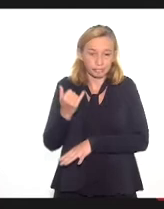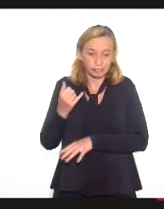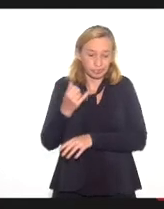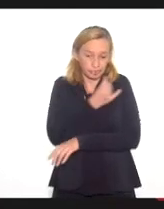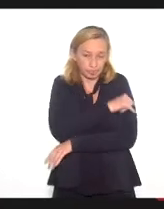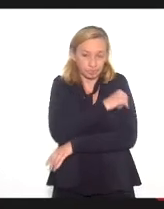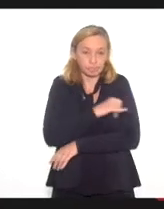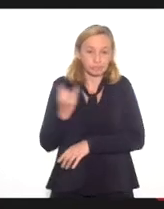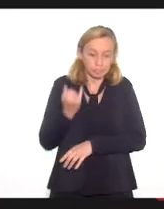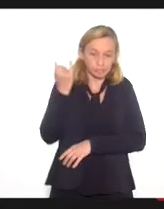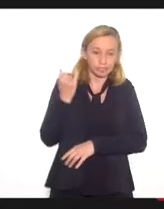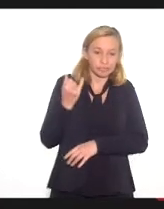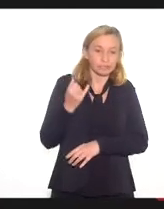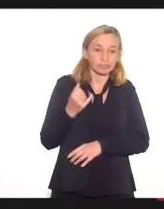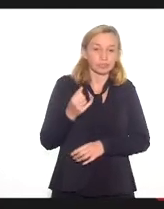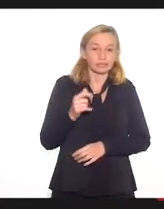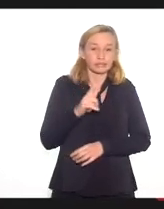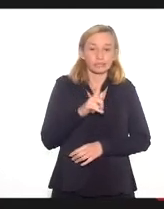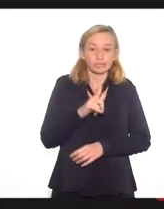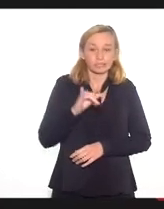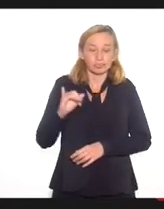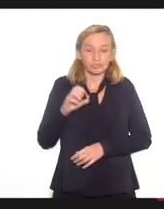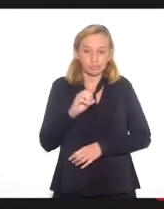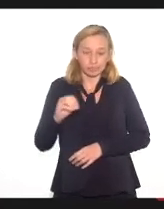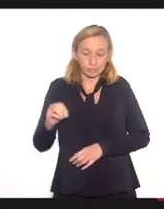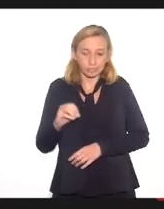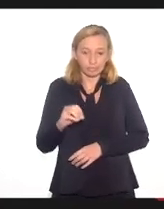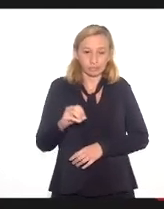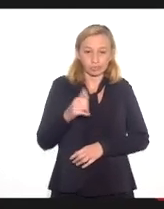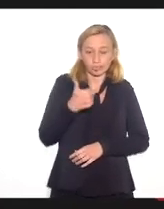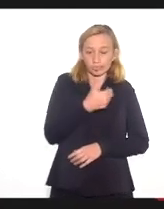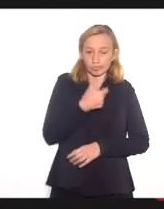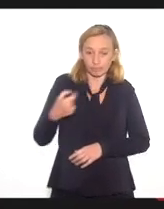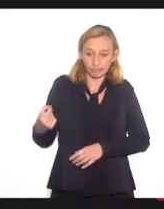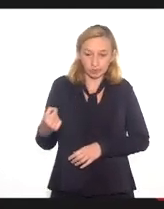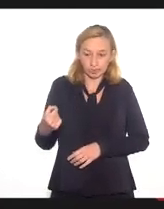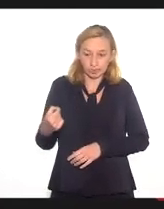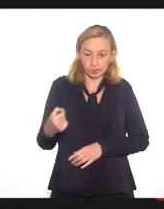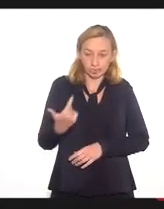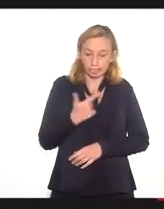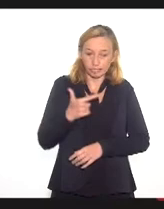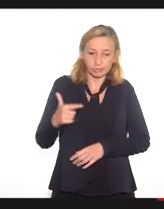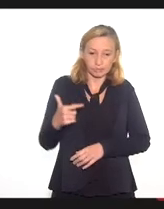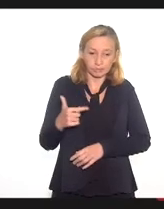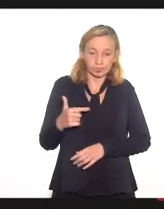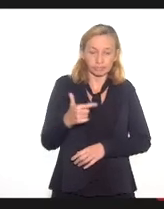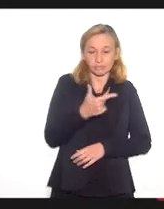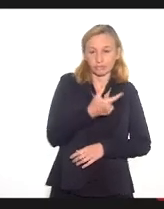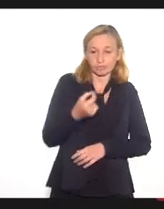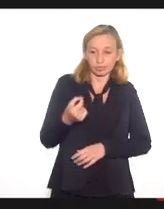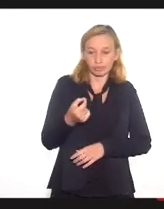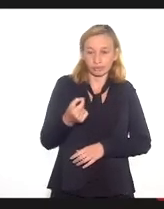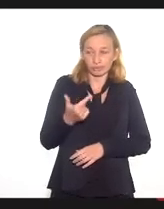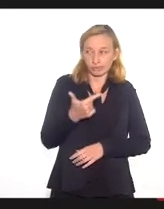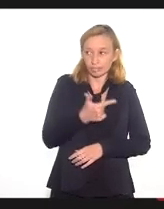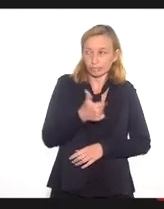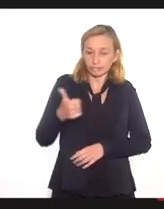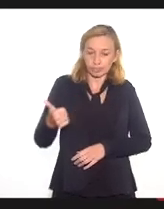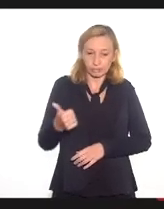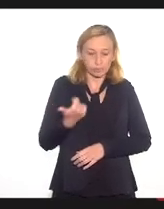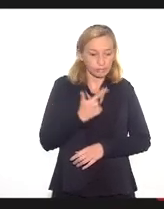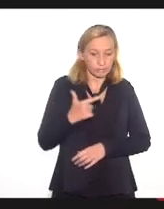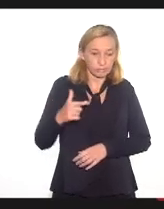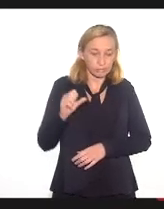o censo de 2010 infelizmente a gente ainda não tem um censo não teve em 2020 não vai ter em 2021